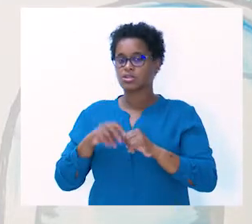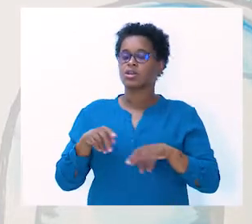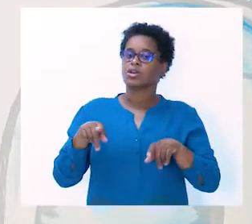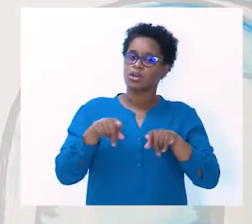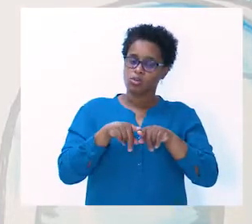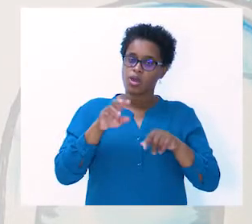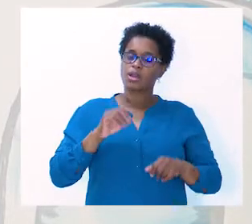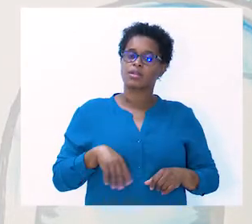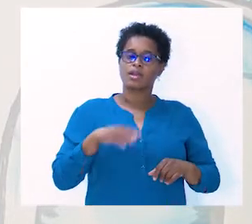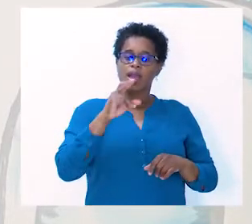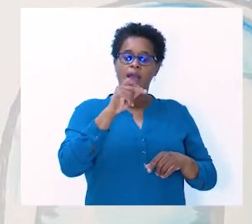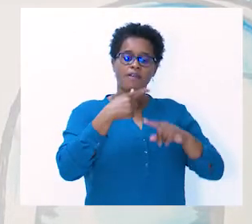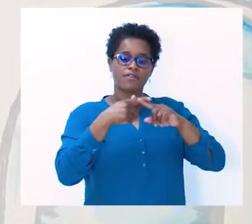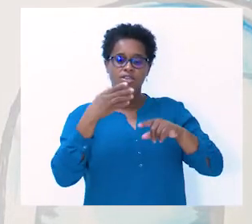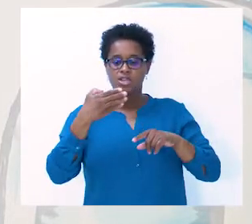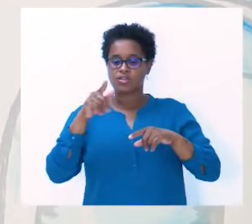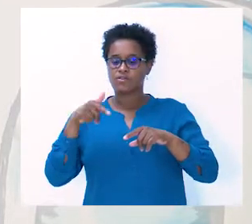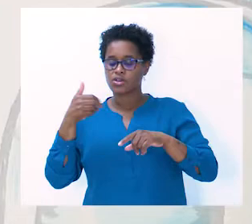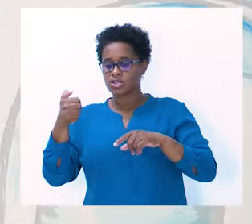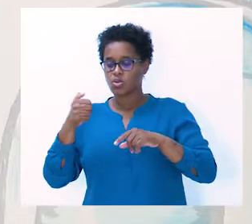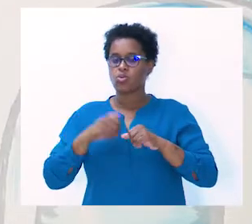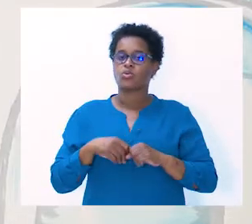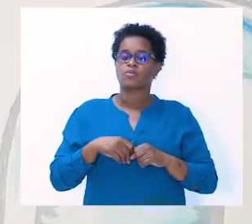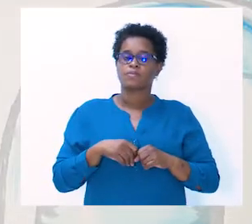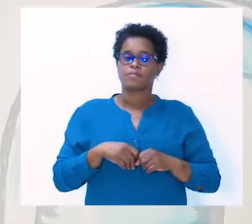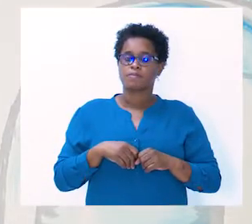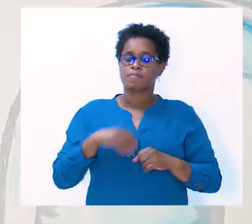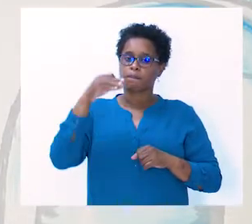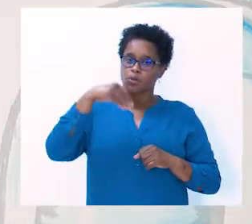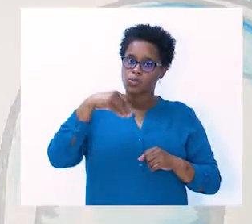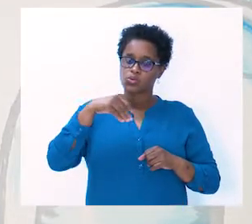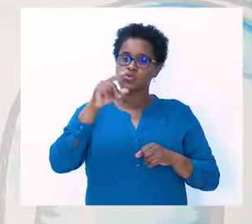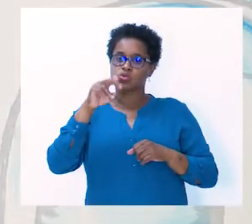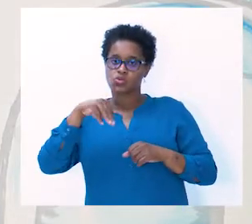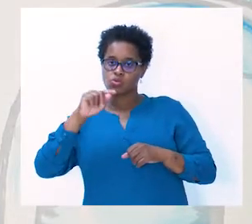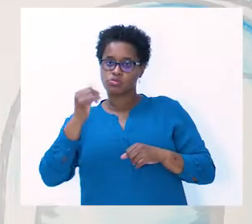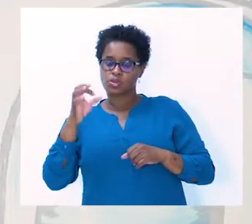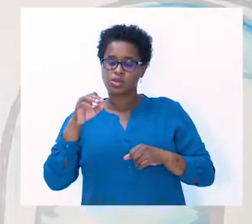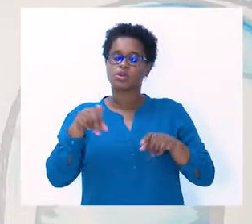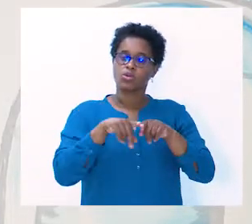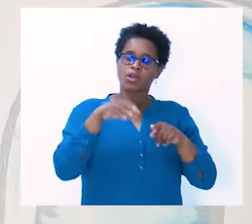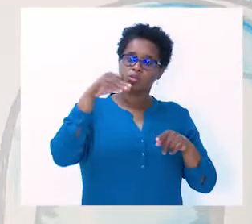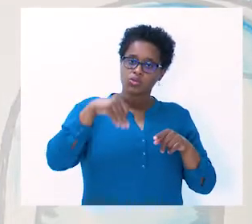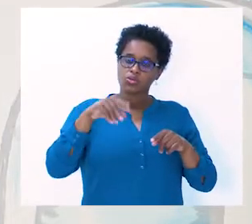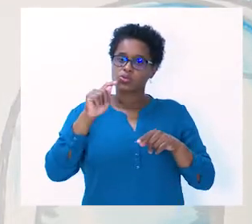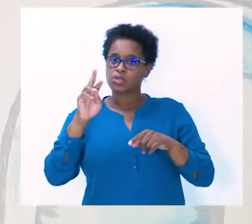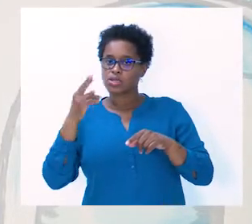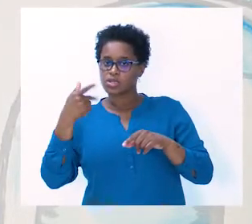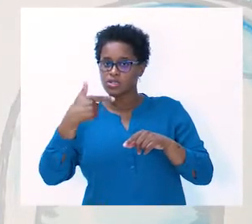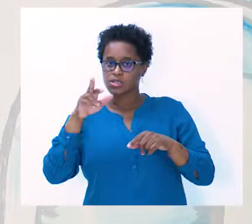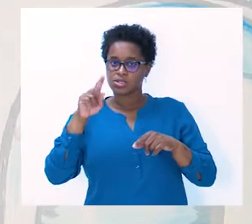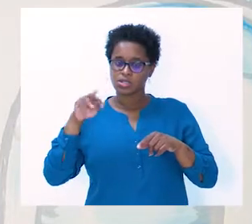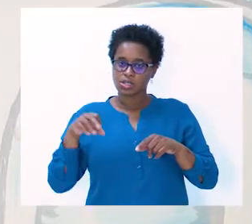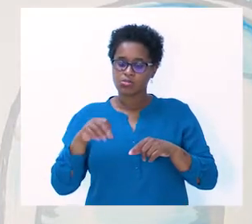igual a A vezes 7,5. Produto dos meios é igual a produto dos